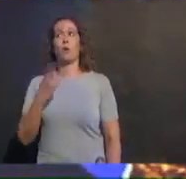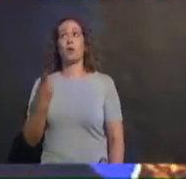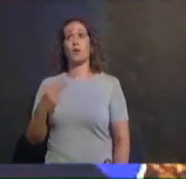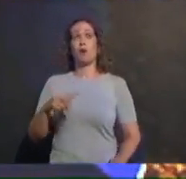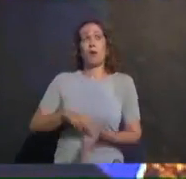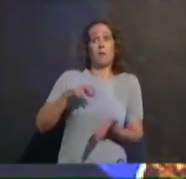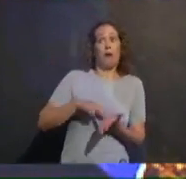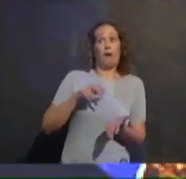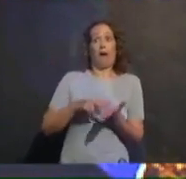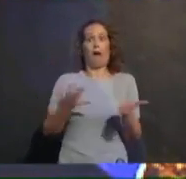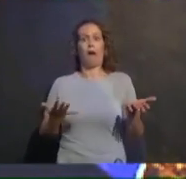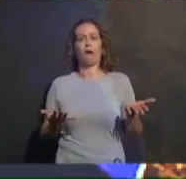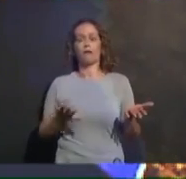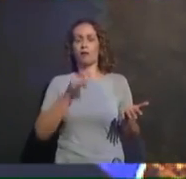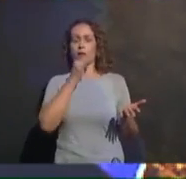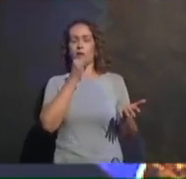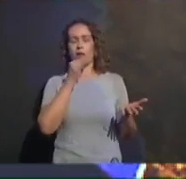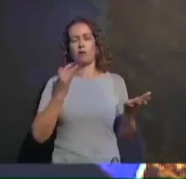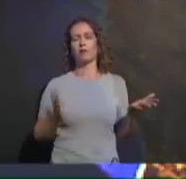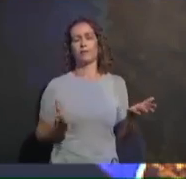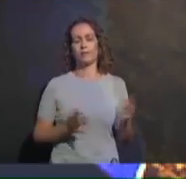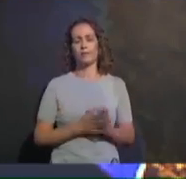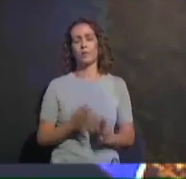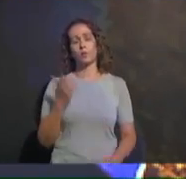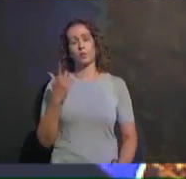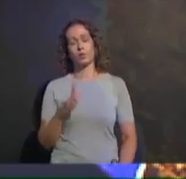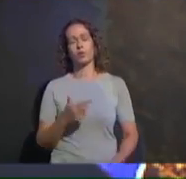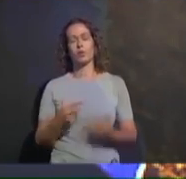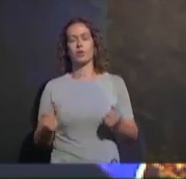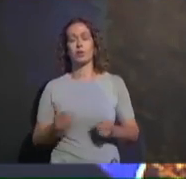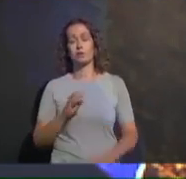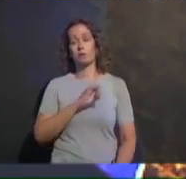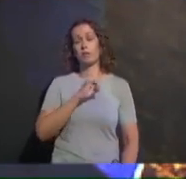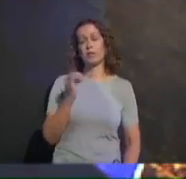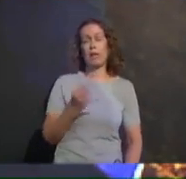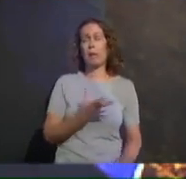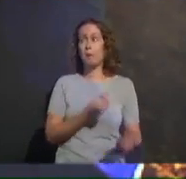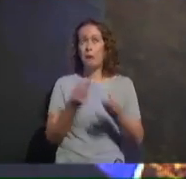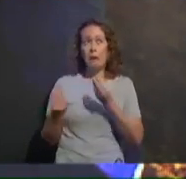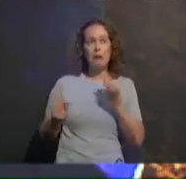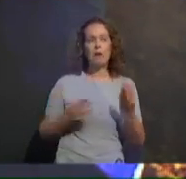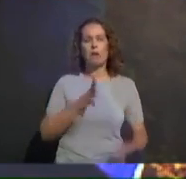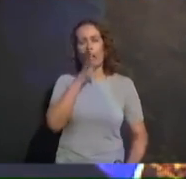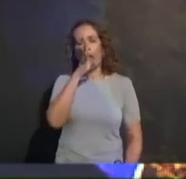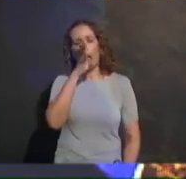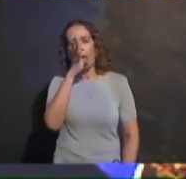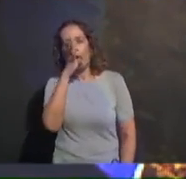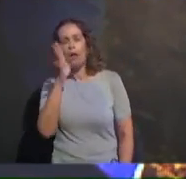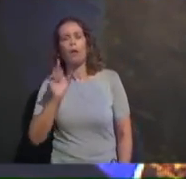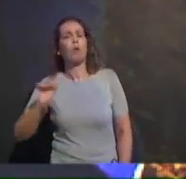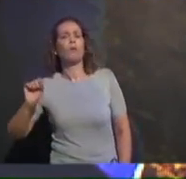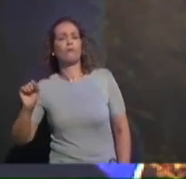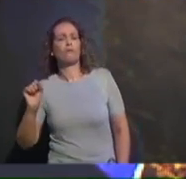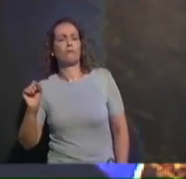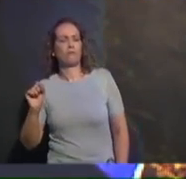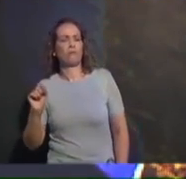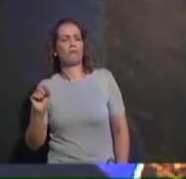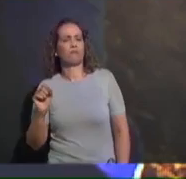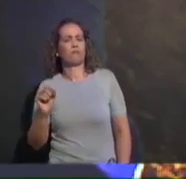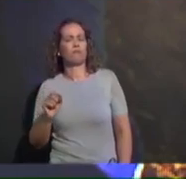nela? Outra coisa, diminua os excessos, diminua. O que está exagerado na sua vida hoje?